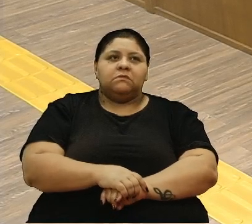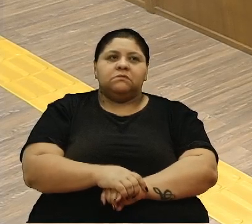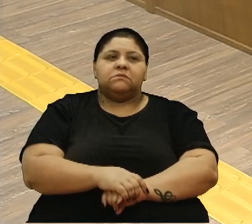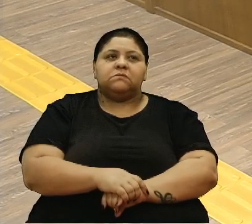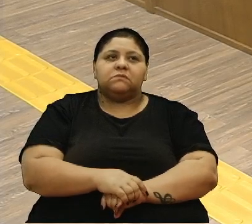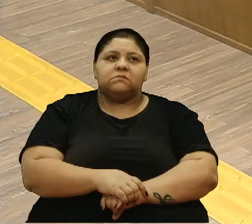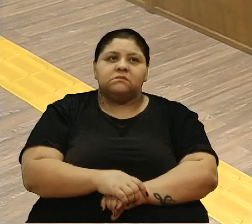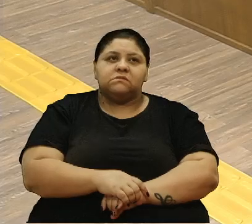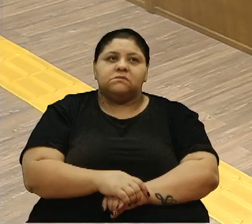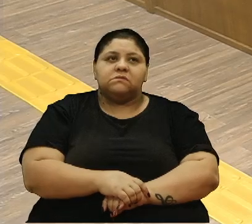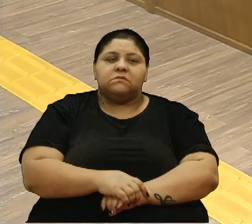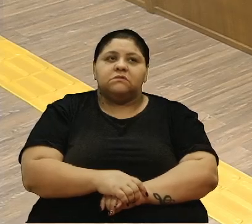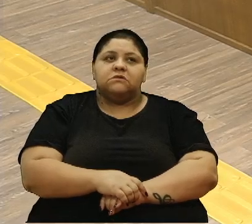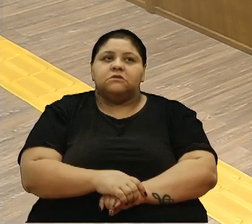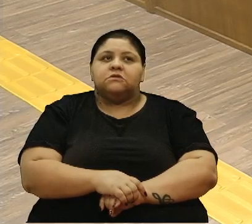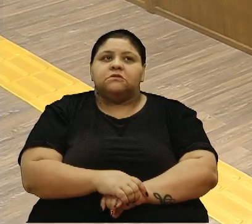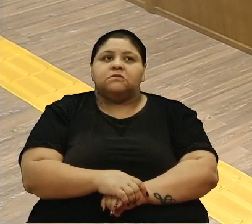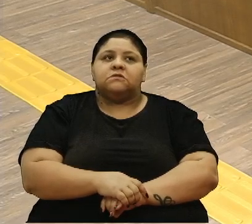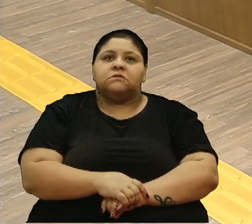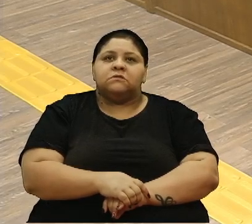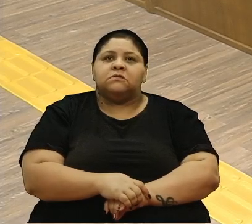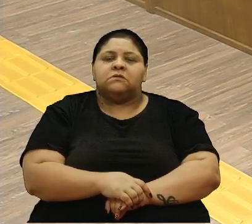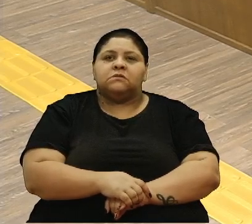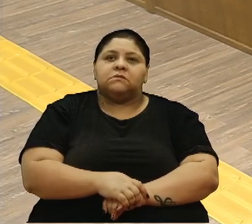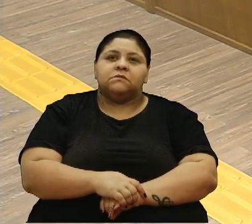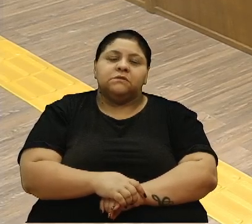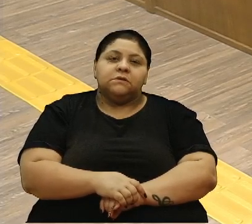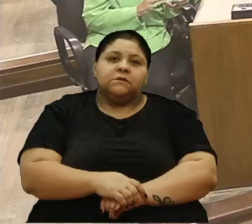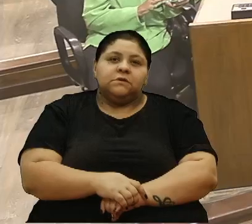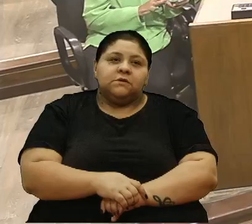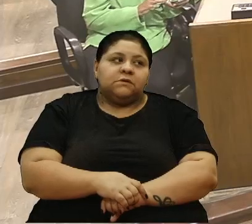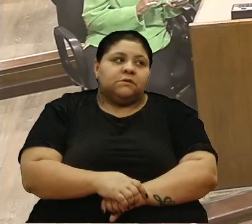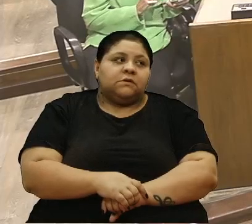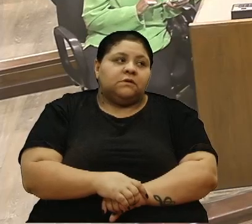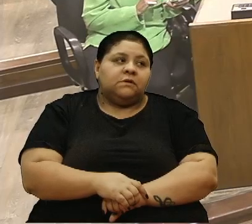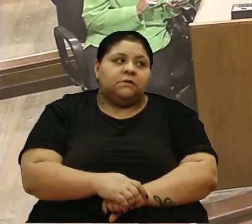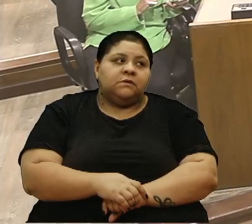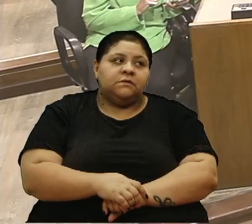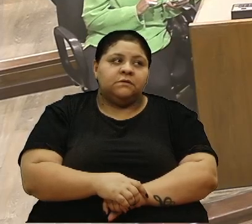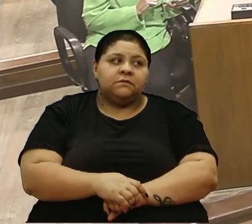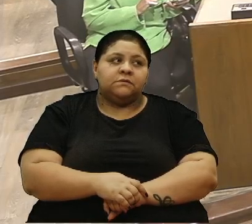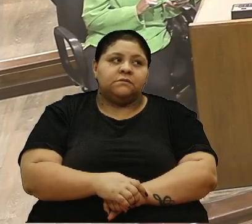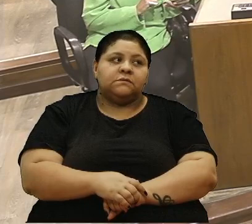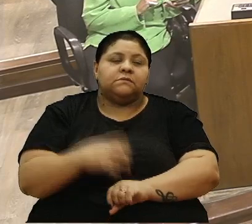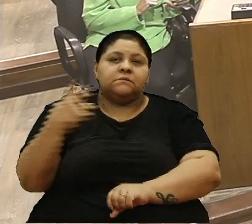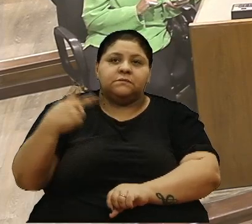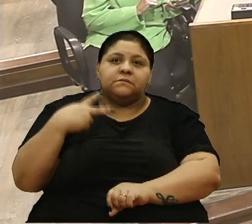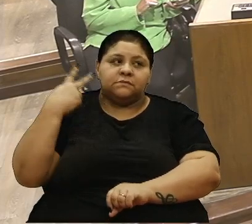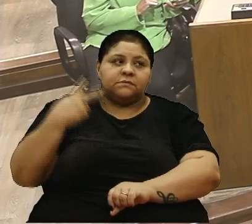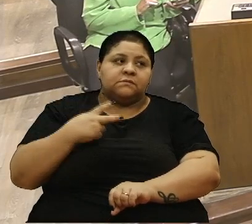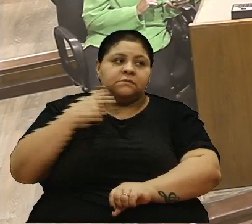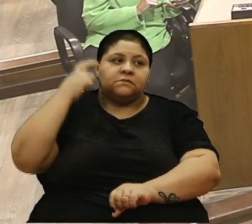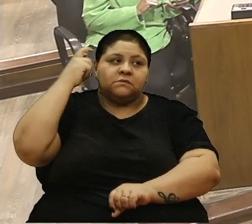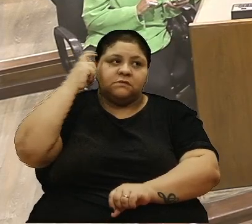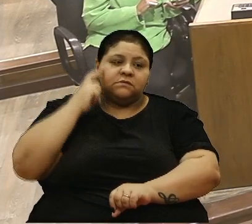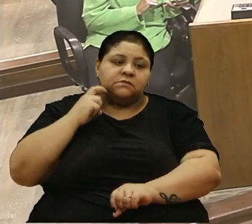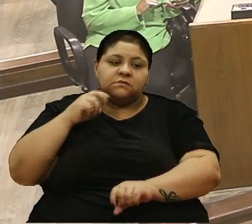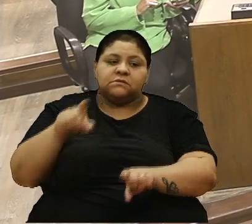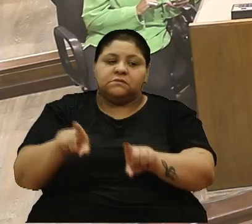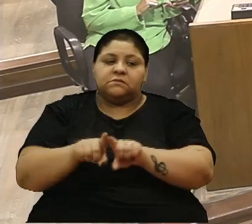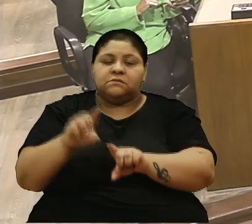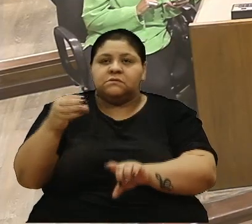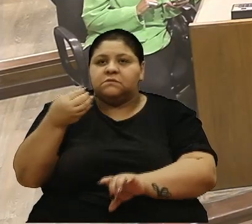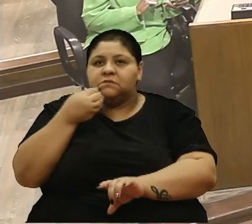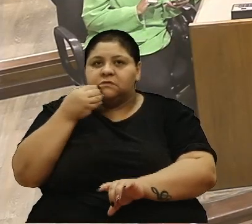ainda. Sua parte, vereadora. Vereador Daniel, claro que eu quero